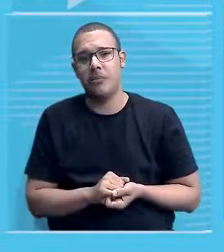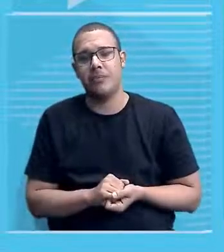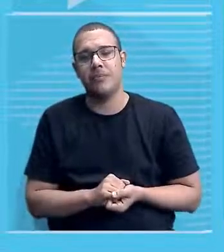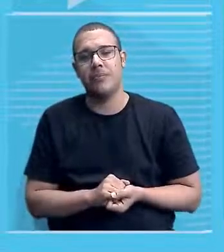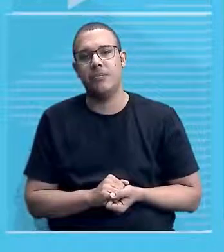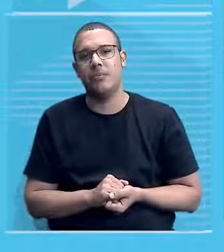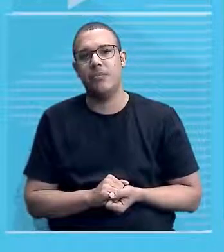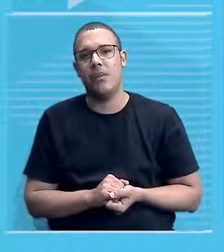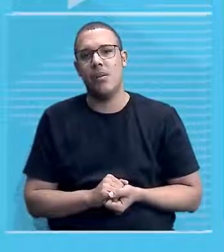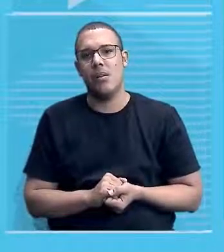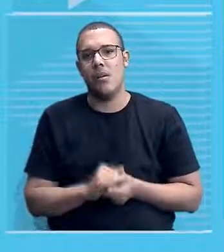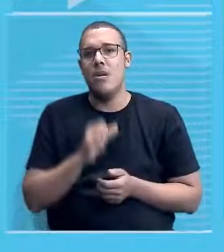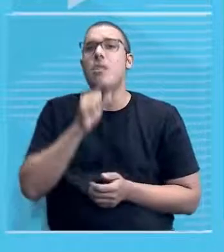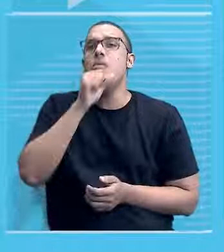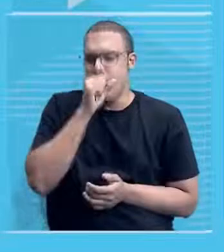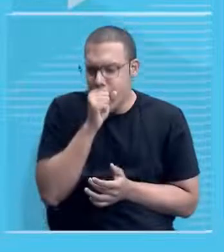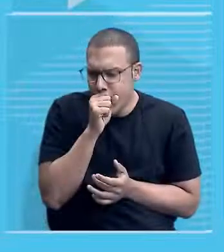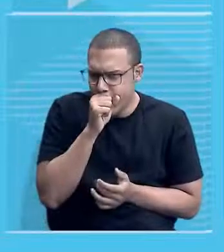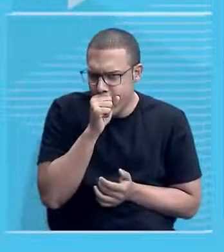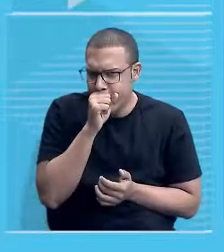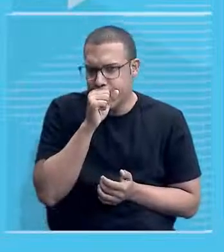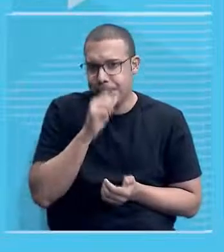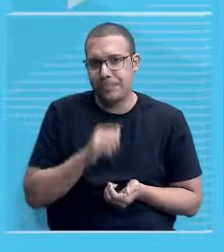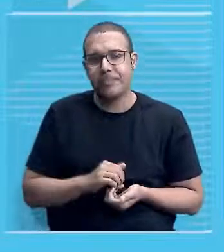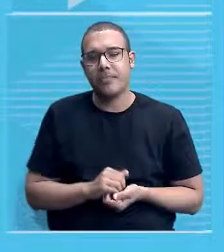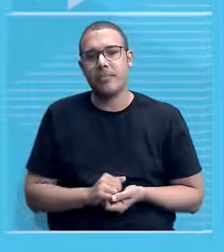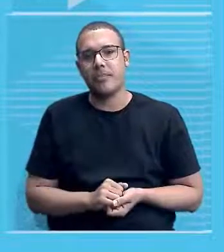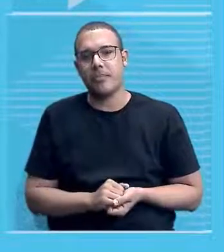ele tá nessa transição entre